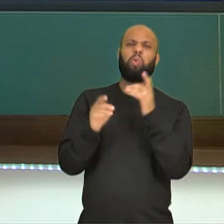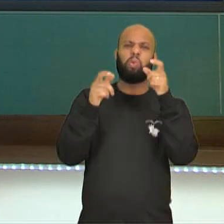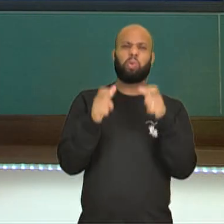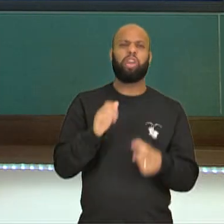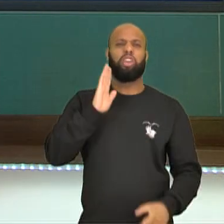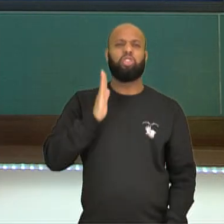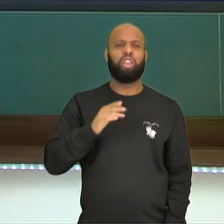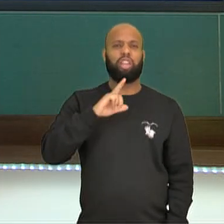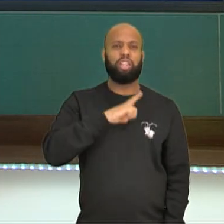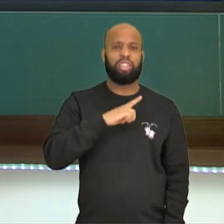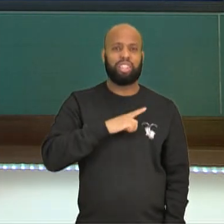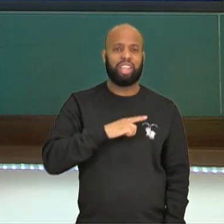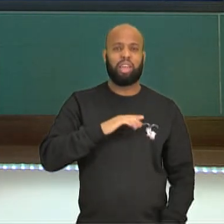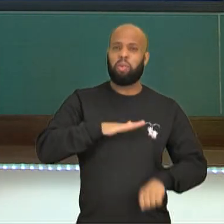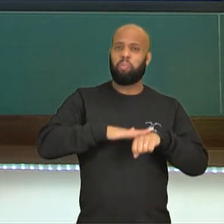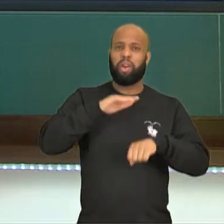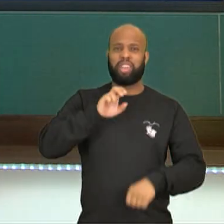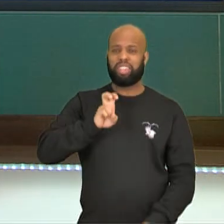vivendo na região brasileira?